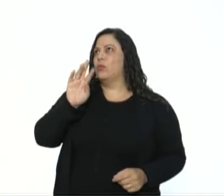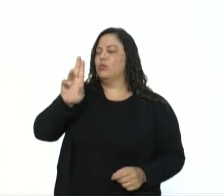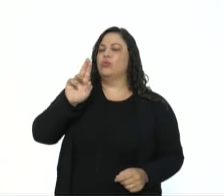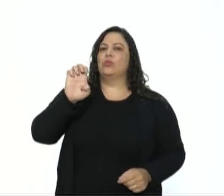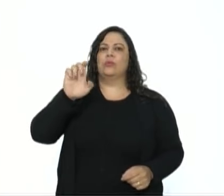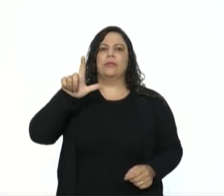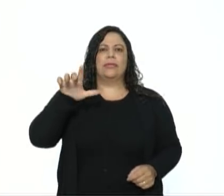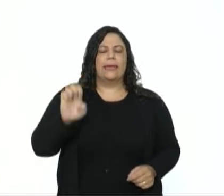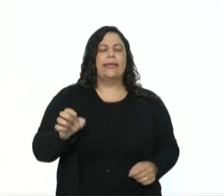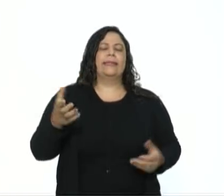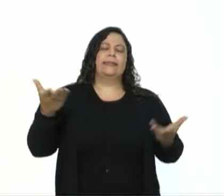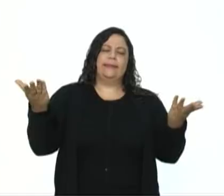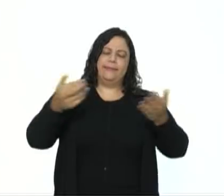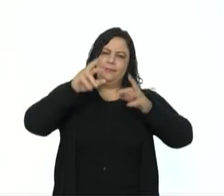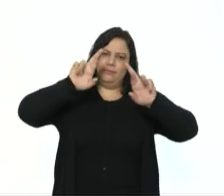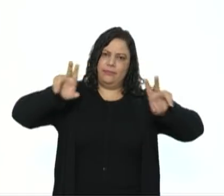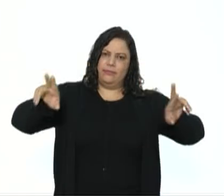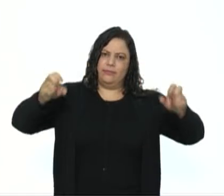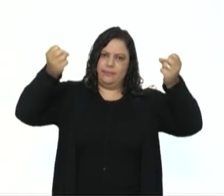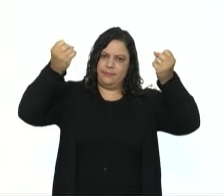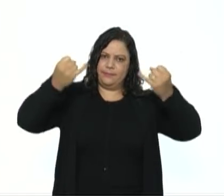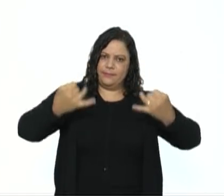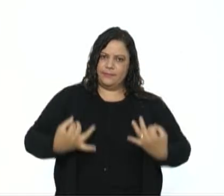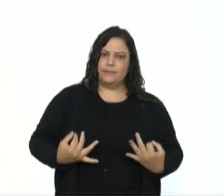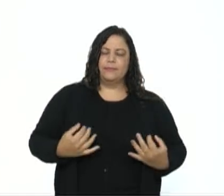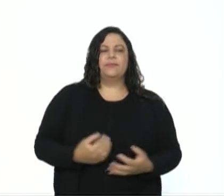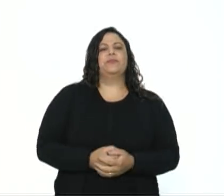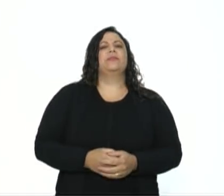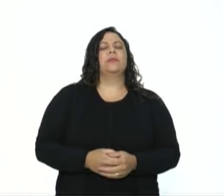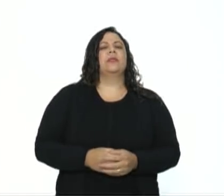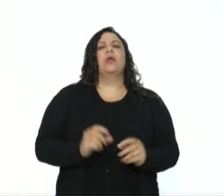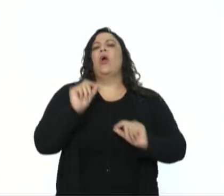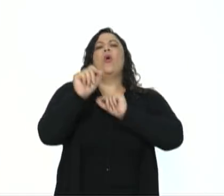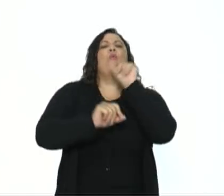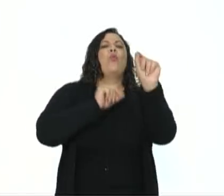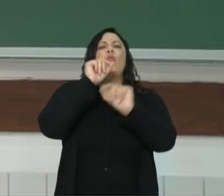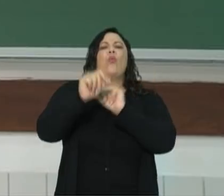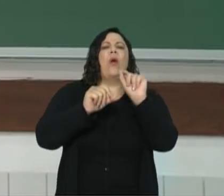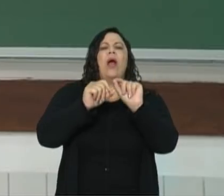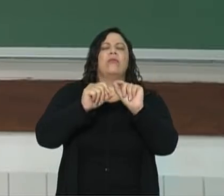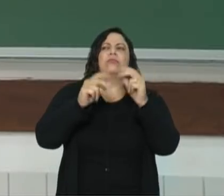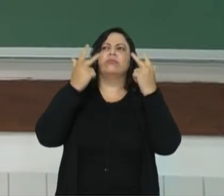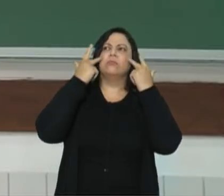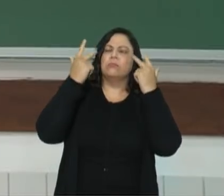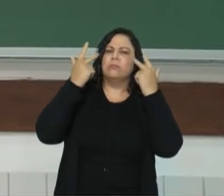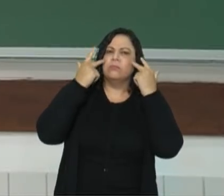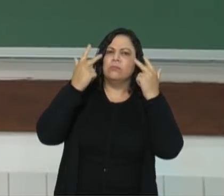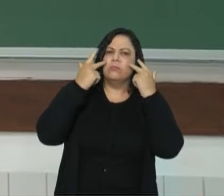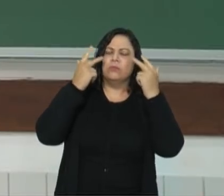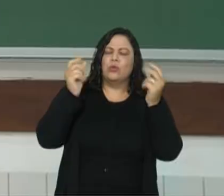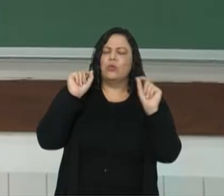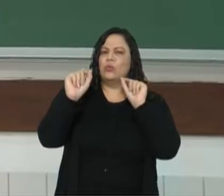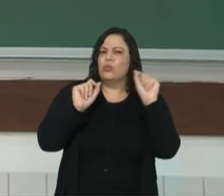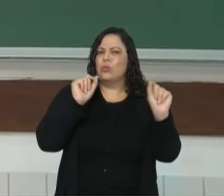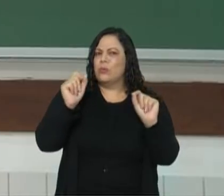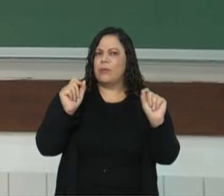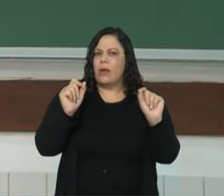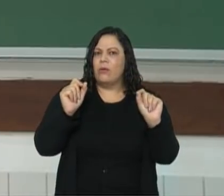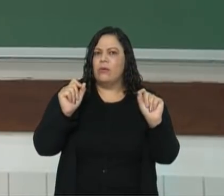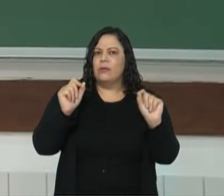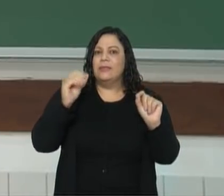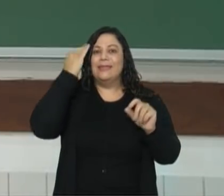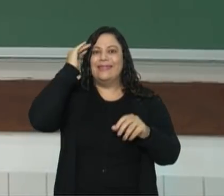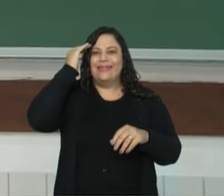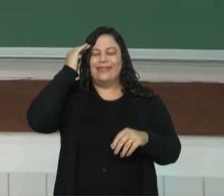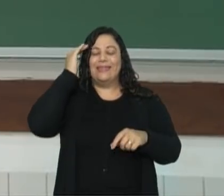e temas para o leitor, o uso de qual pessoa é comum? Entendendo, gente, que há um